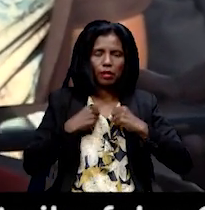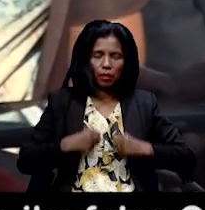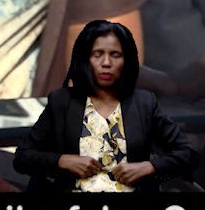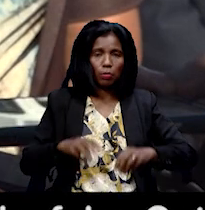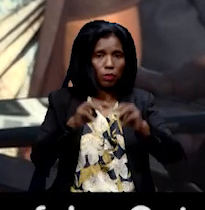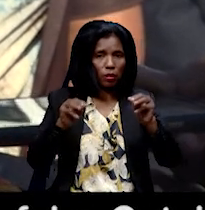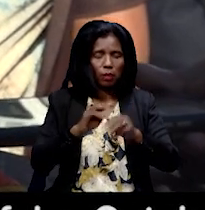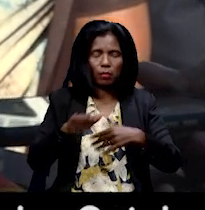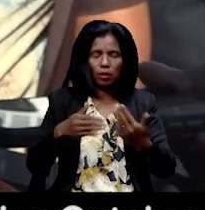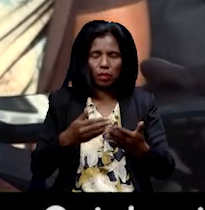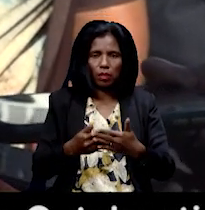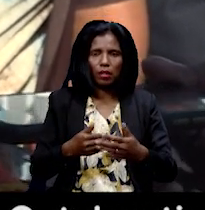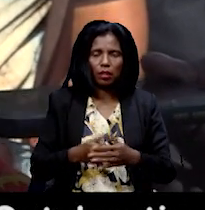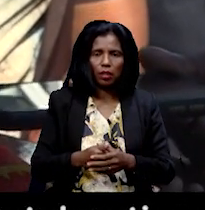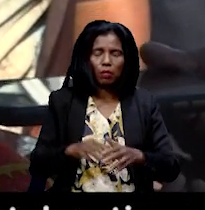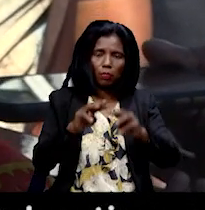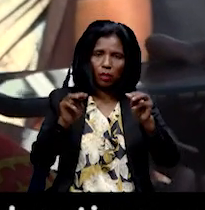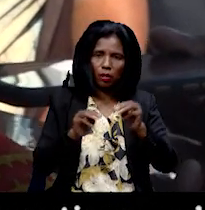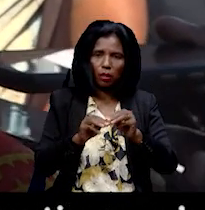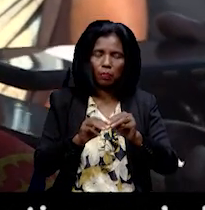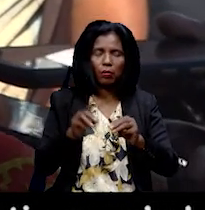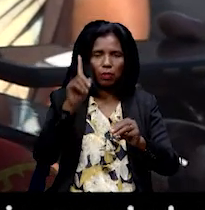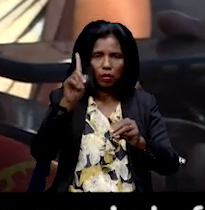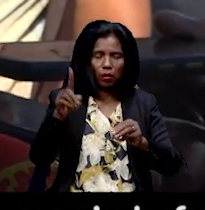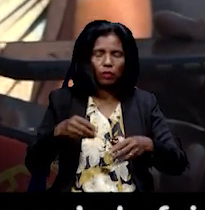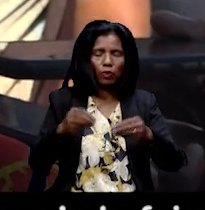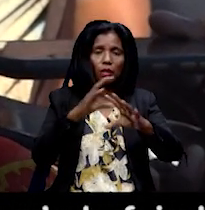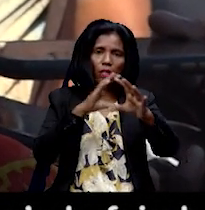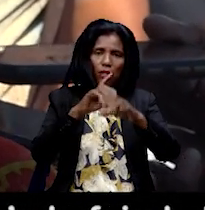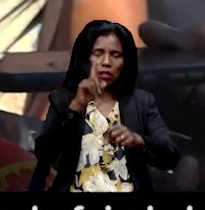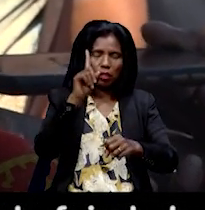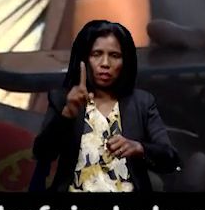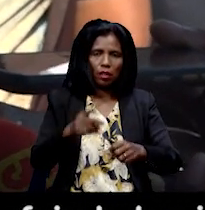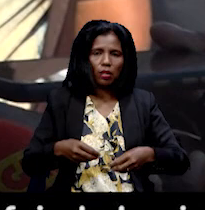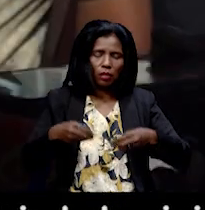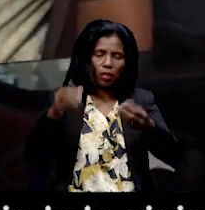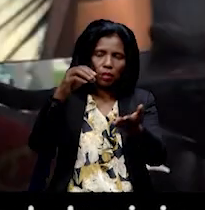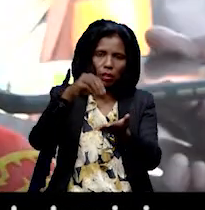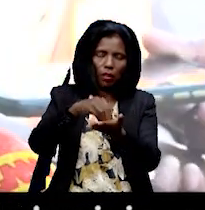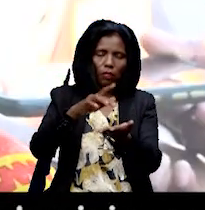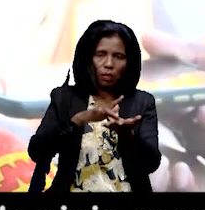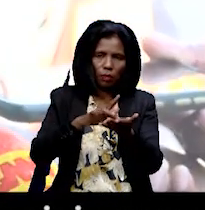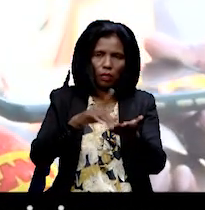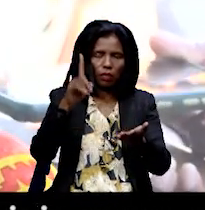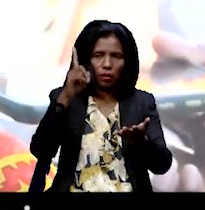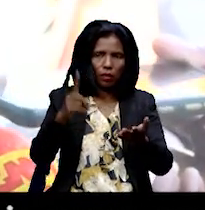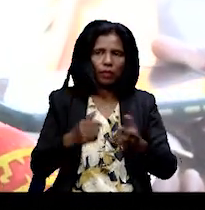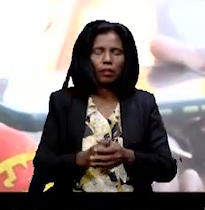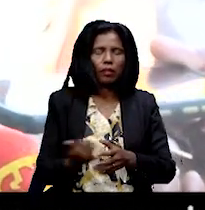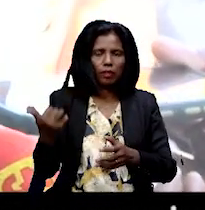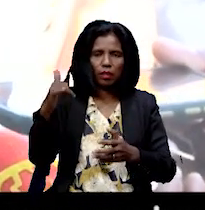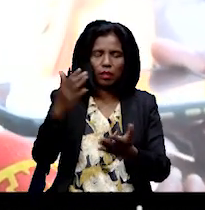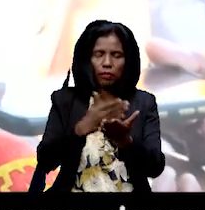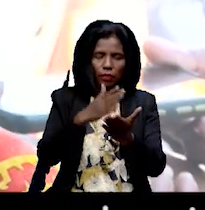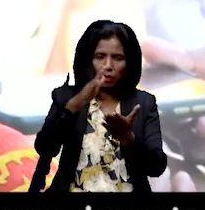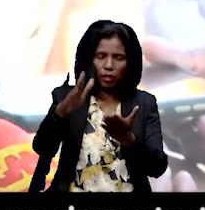track box ne ida. Para tu bela ajuda lori ai moro pa hira kan samis distribui ba ia município sira distribui tutan ba ia